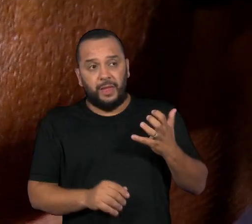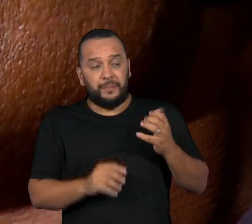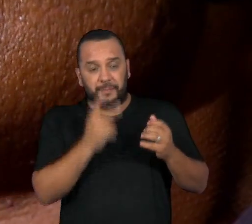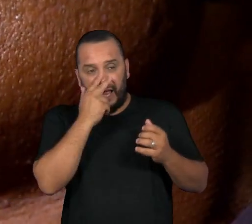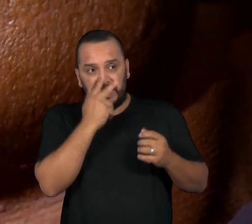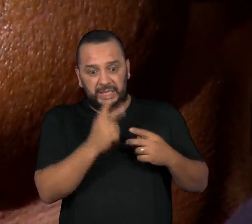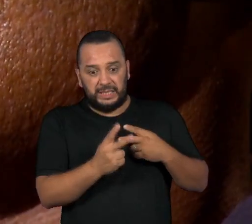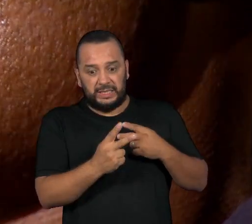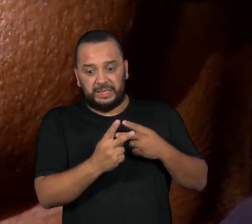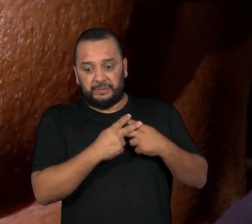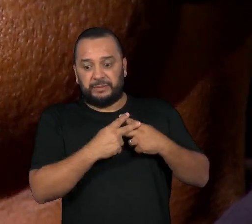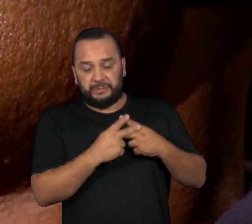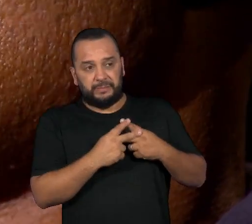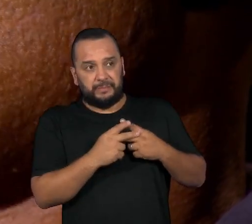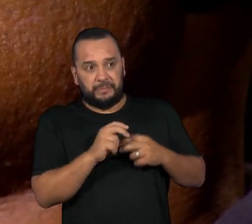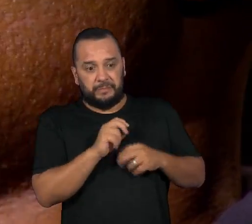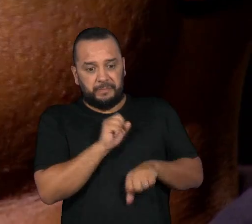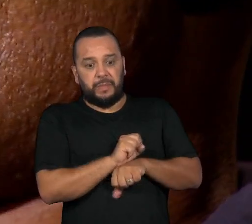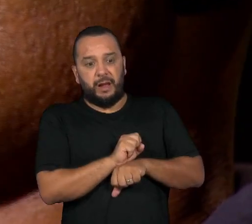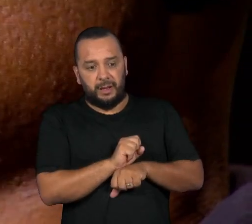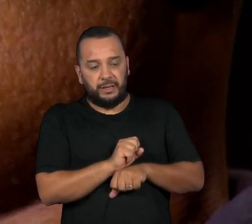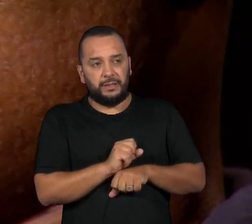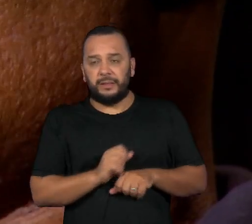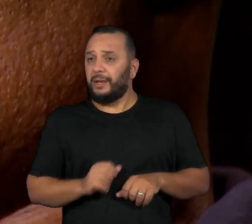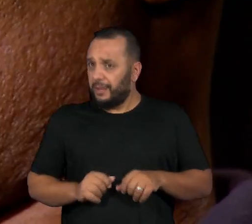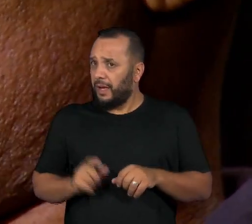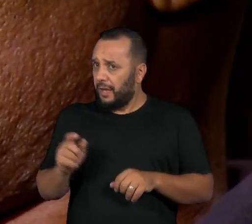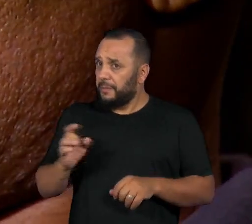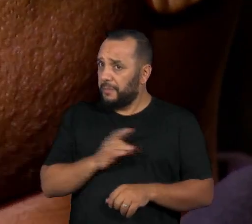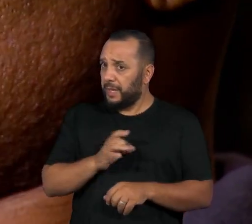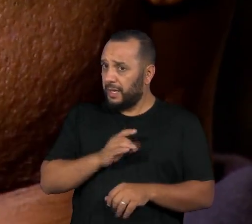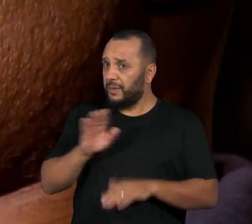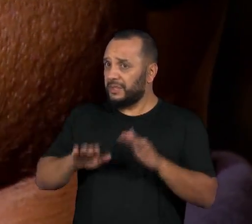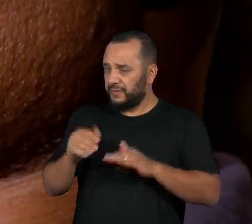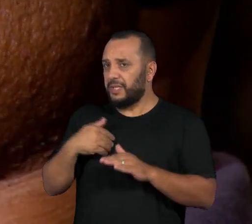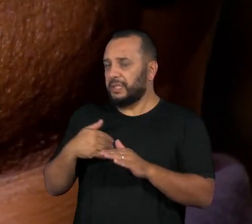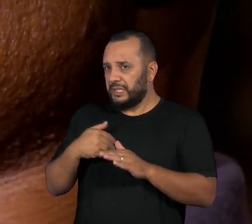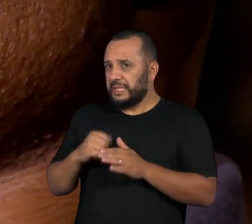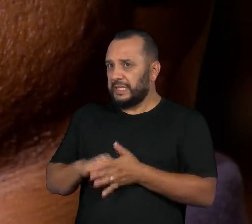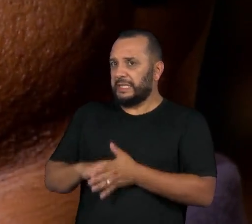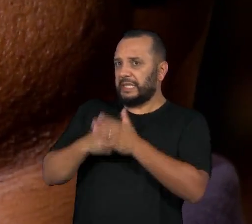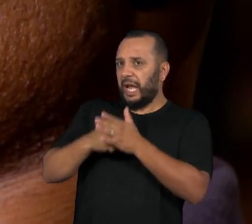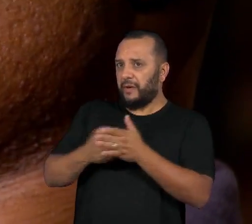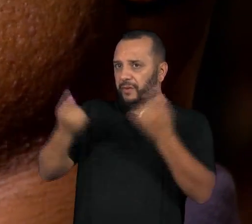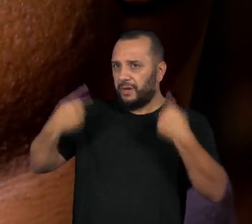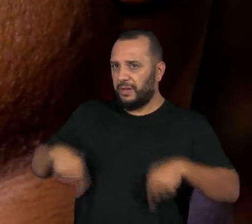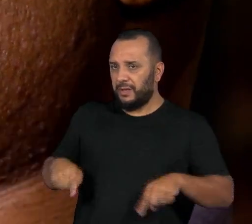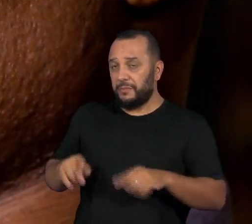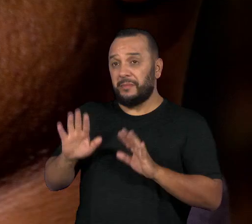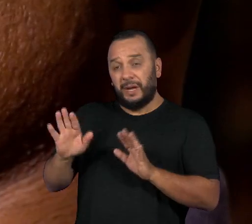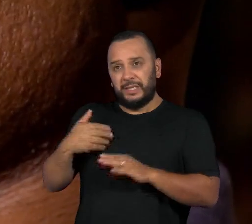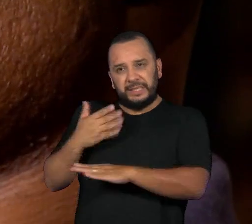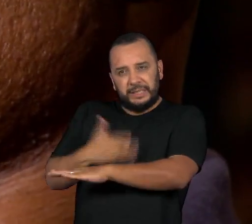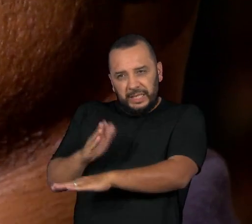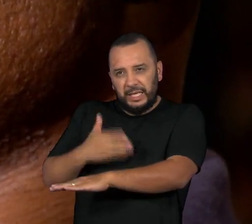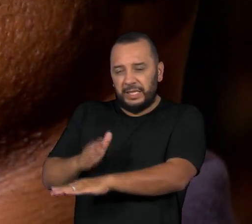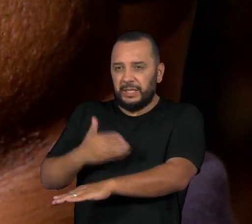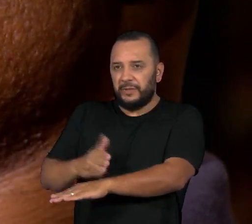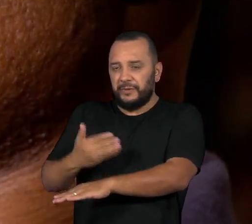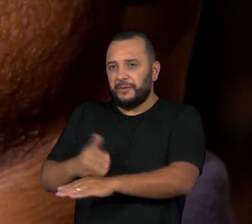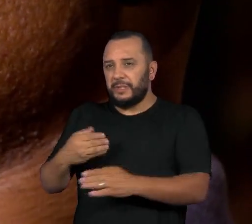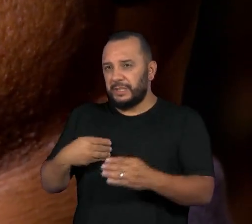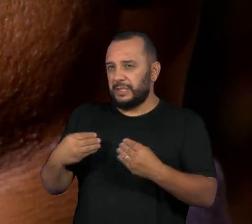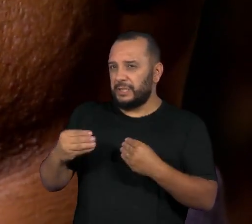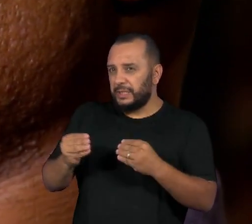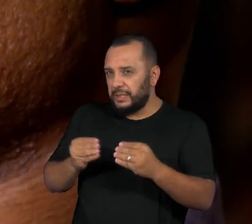é paralisante. Mas eu acho que o treino, ele te dá a capacidade de você controlar, né?